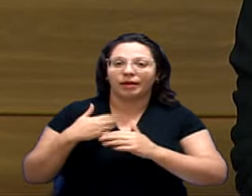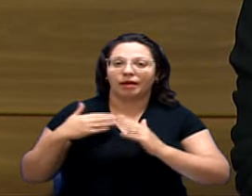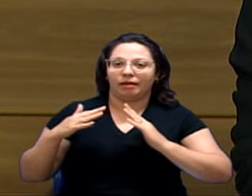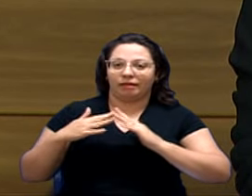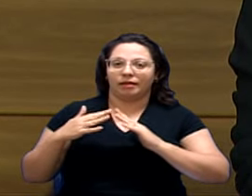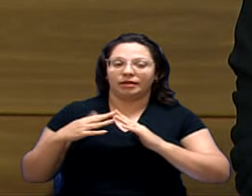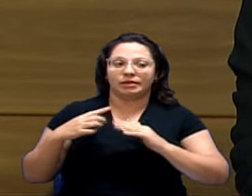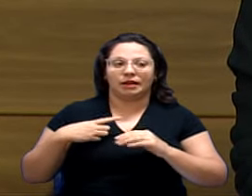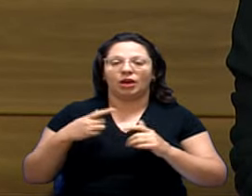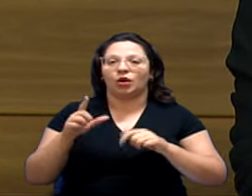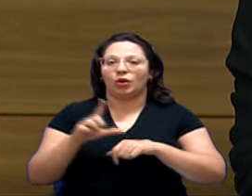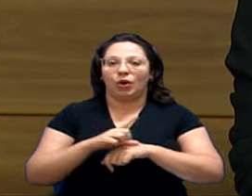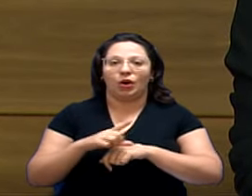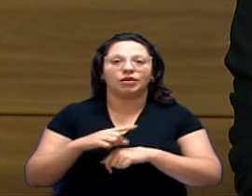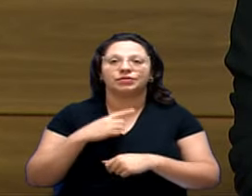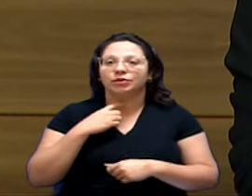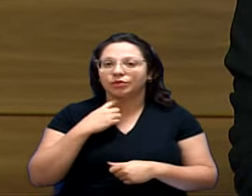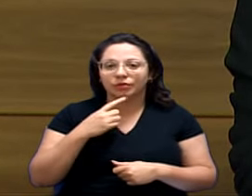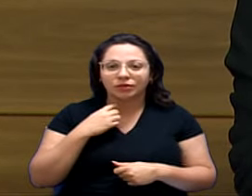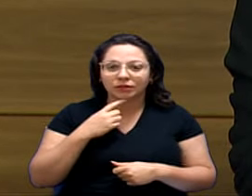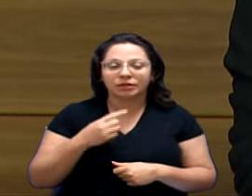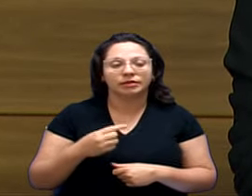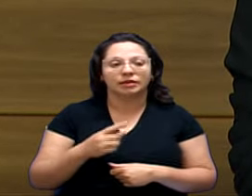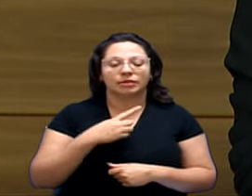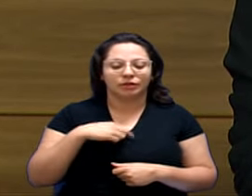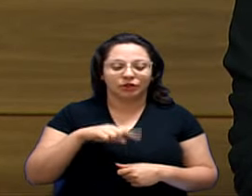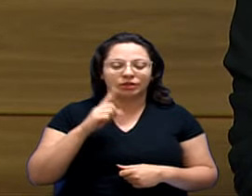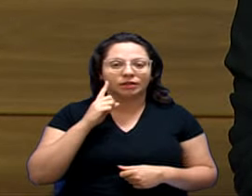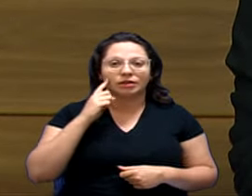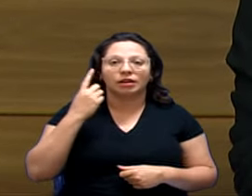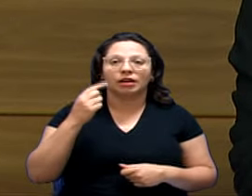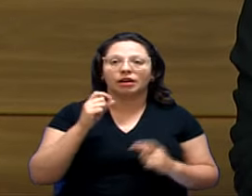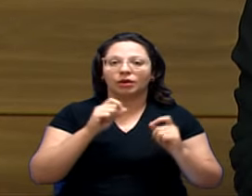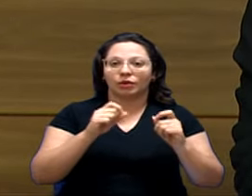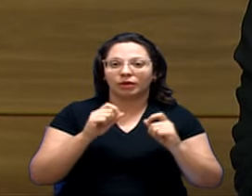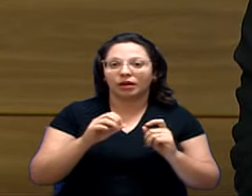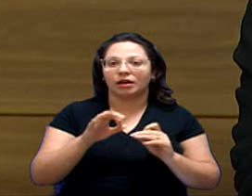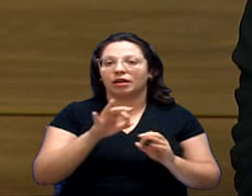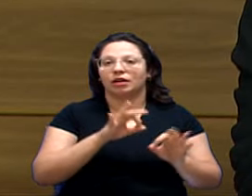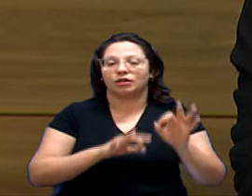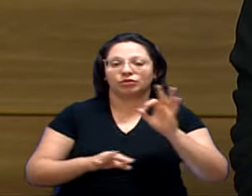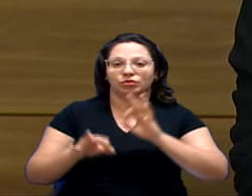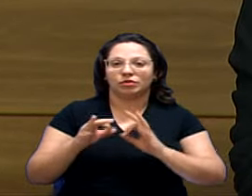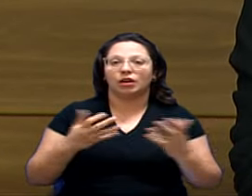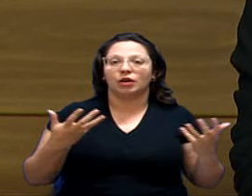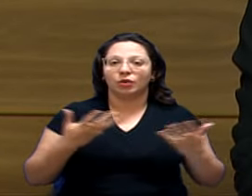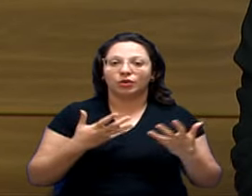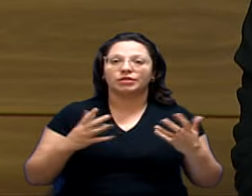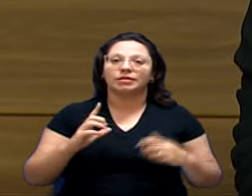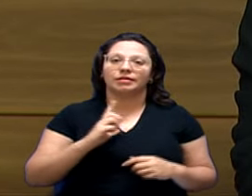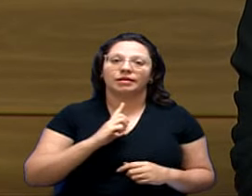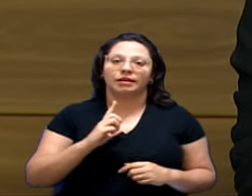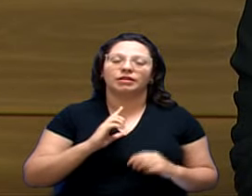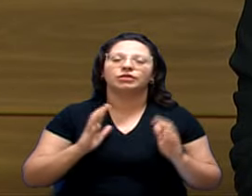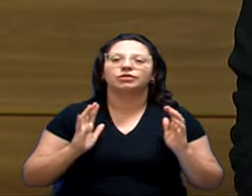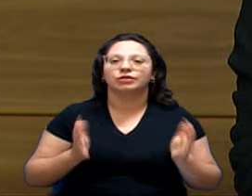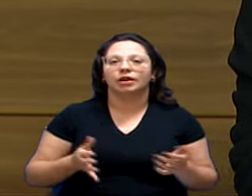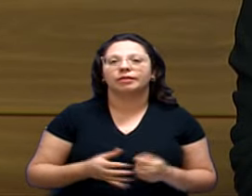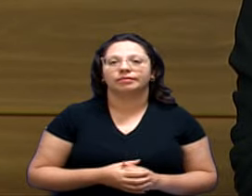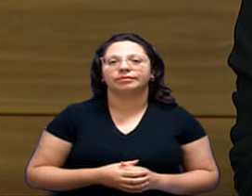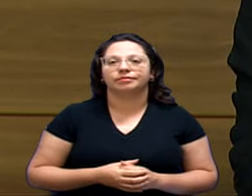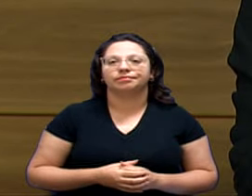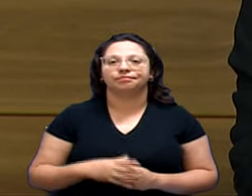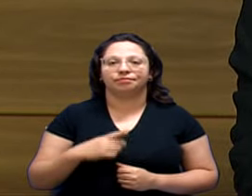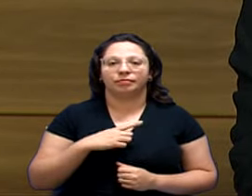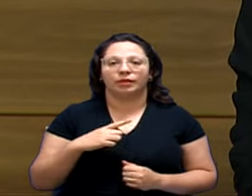serviço ali então a ideia Nossa a ideia Nossa foi o que ajustar o que hoje já tá implantado o que já tá acontecendo houve-se